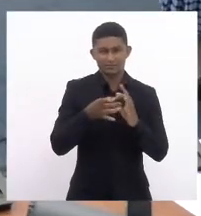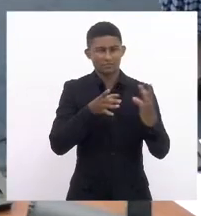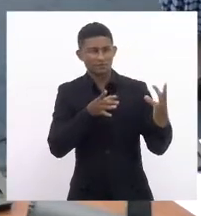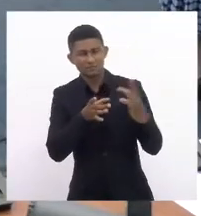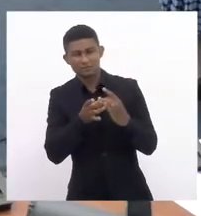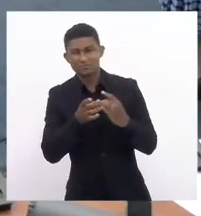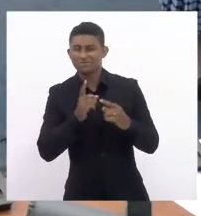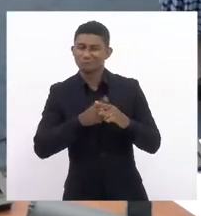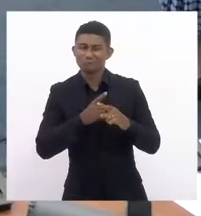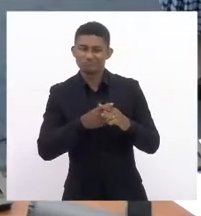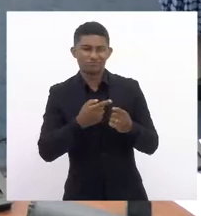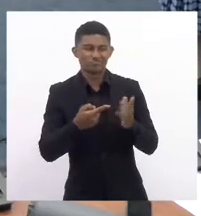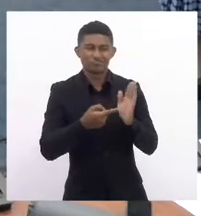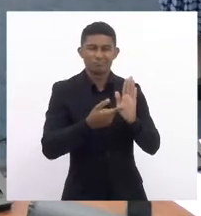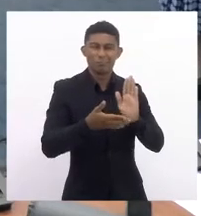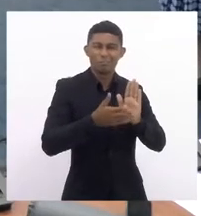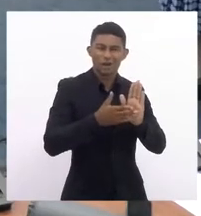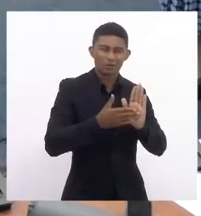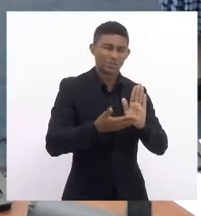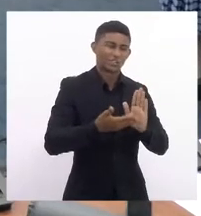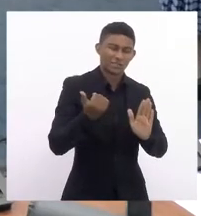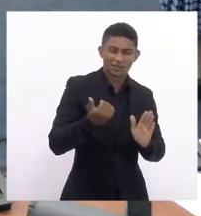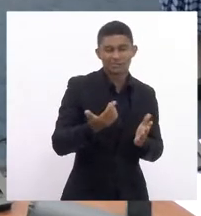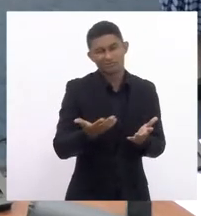é meritório e vamos...